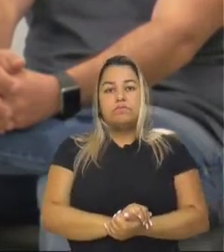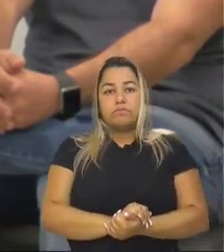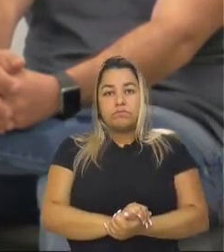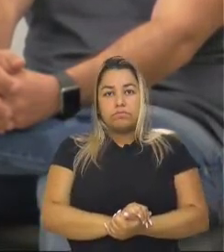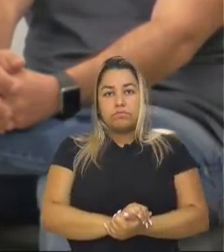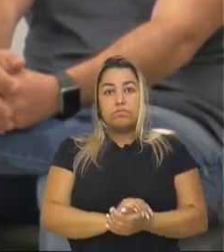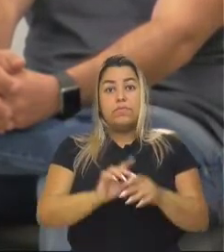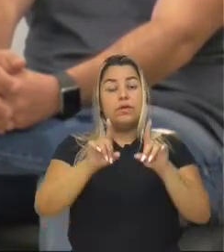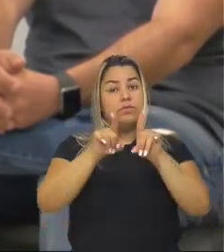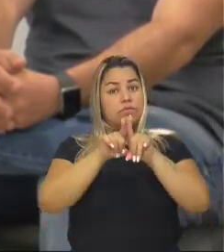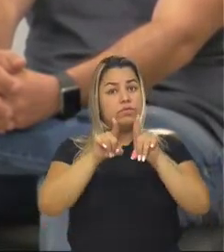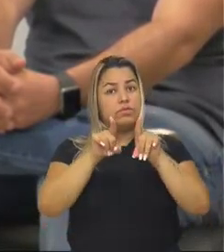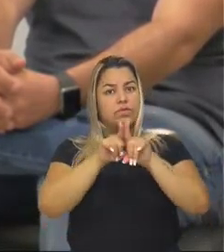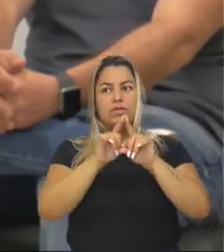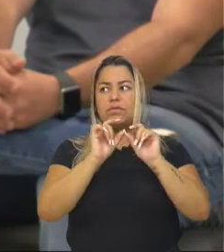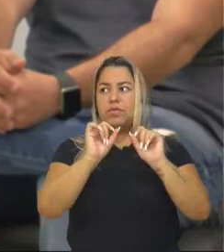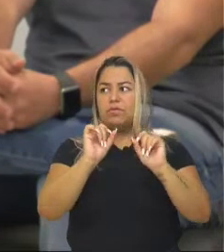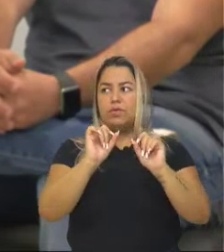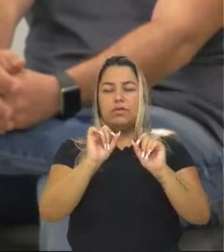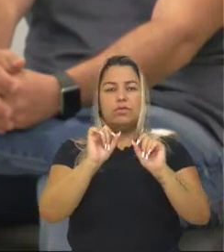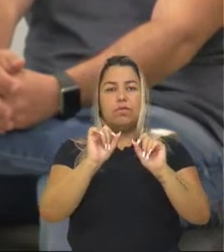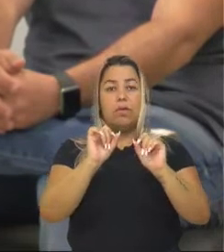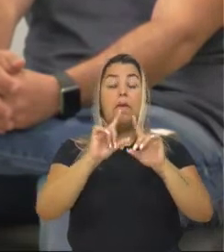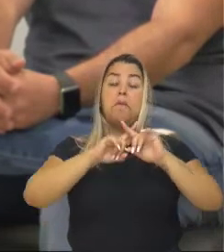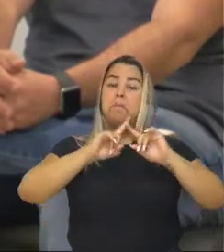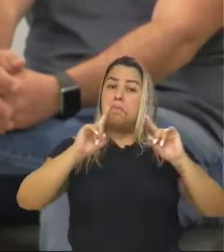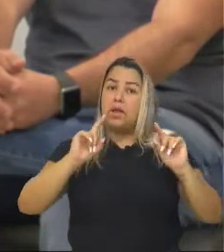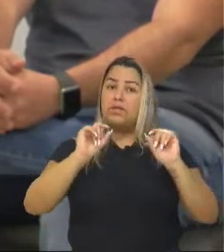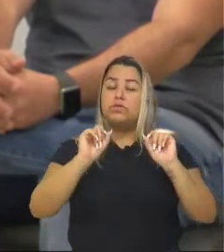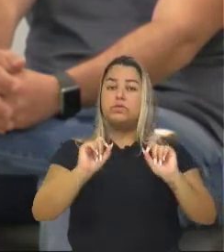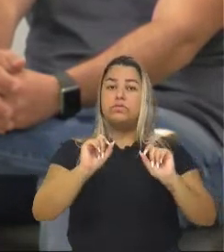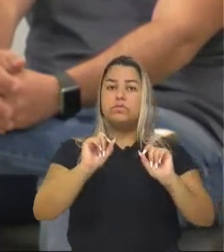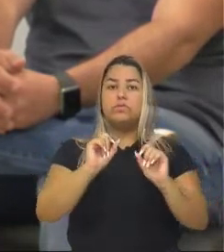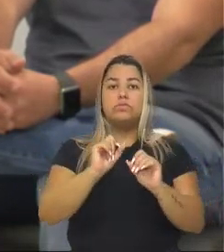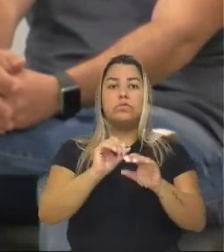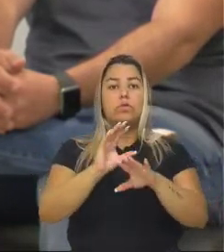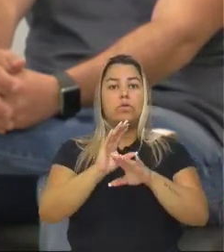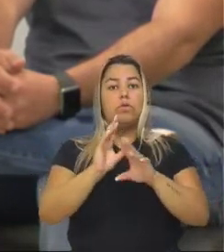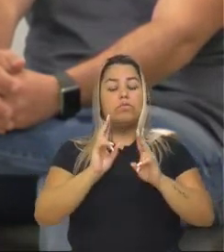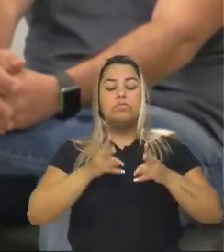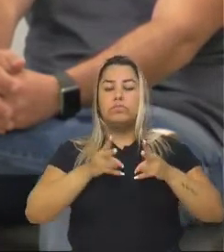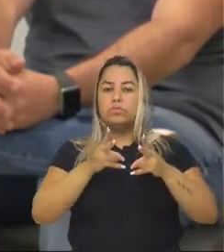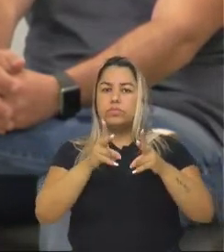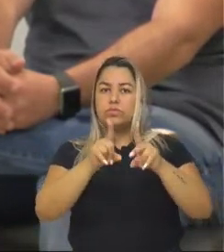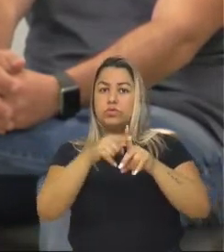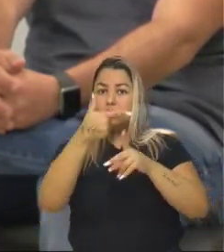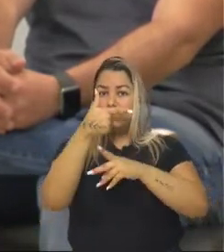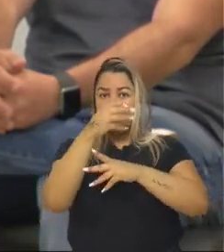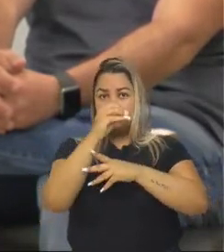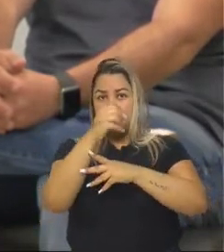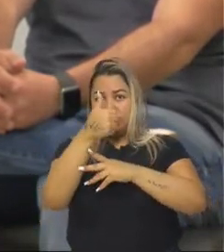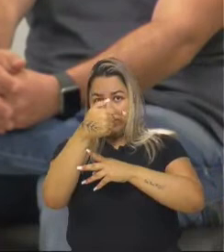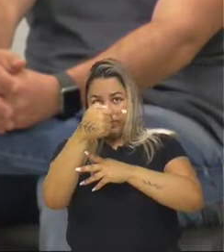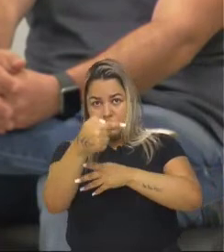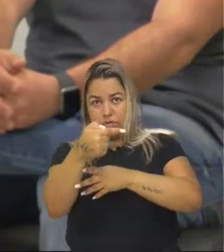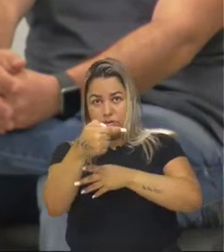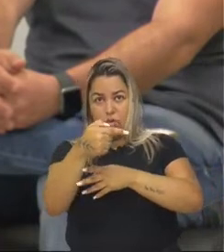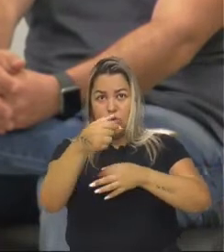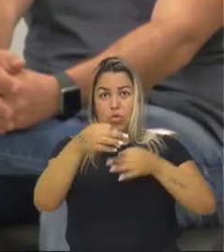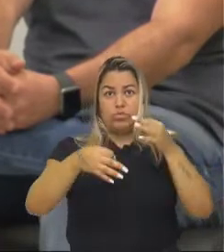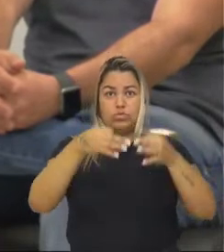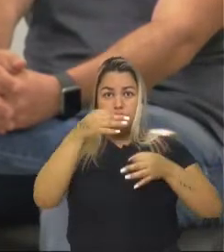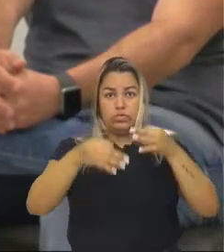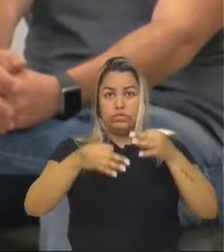ela, enfim, sucumbiu. Mas não sucumbiu para sempre. Em 2017, um juiz aqui do Distrito